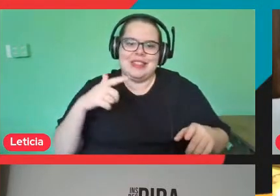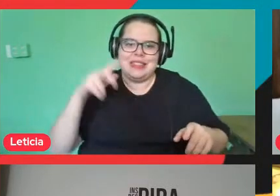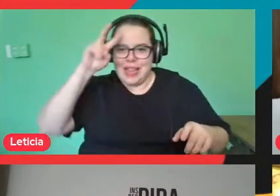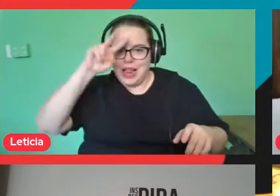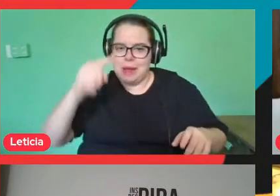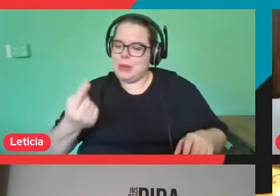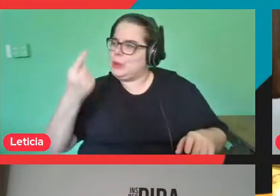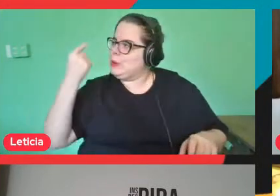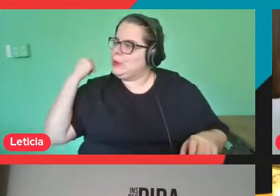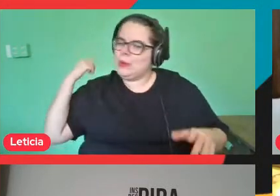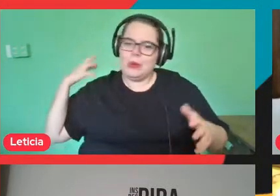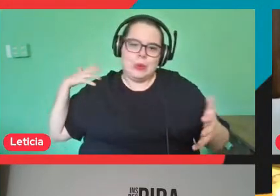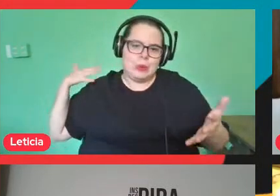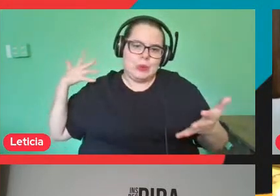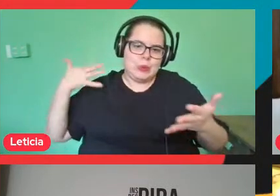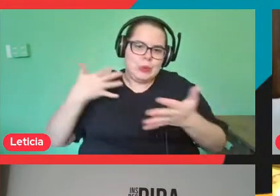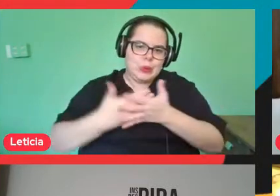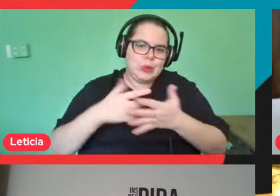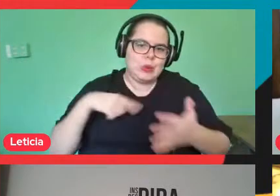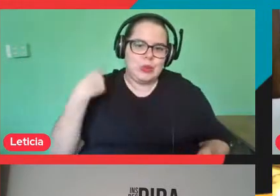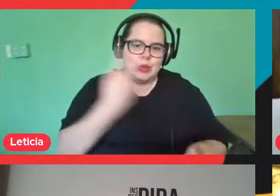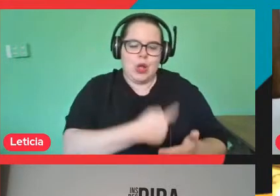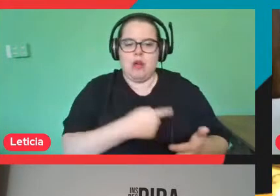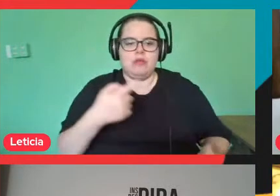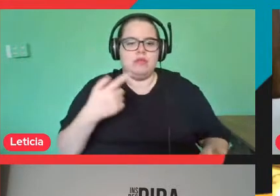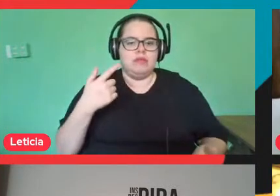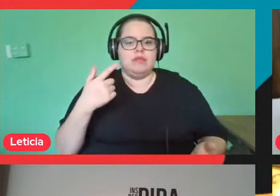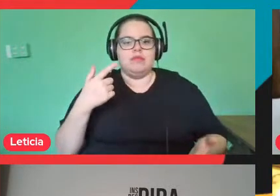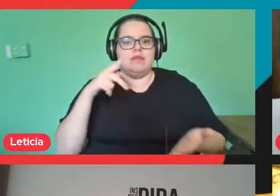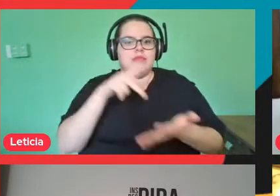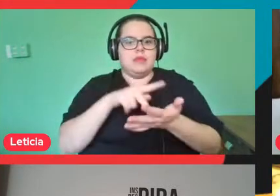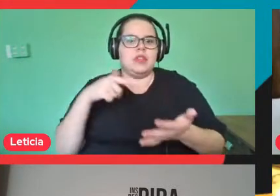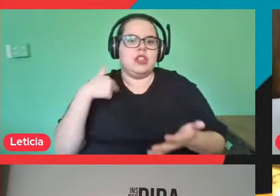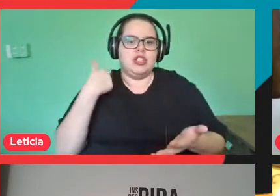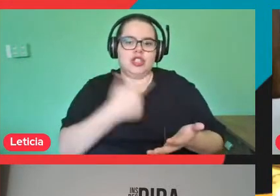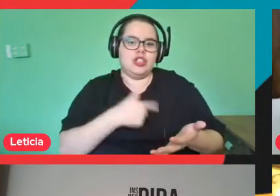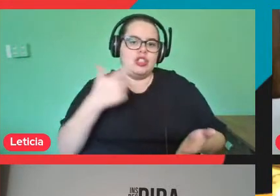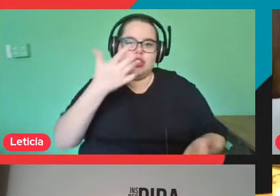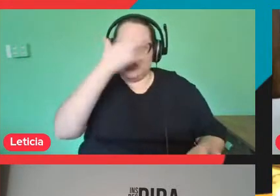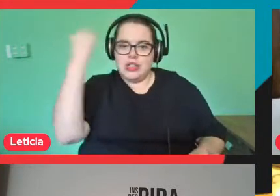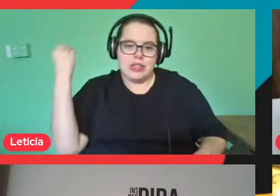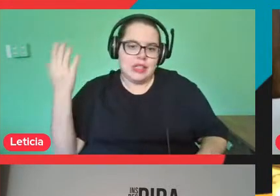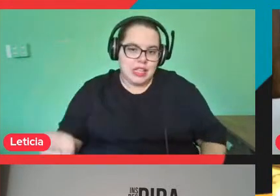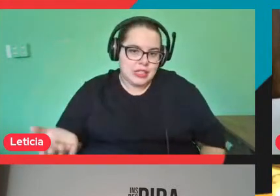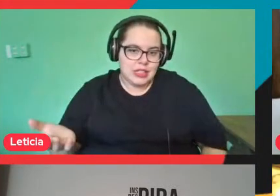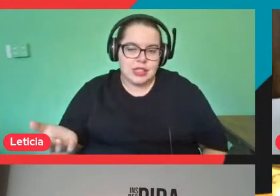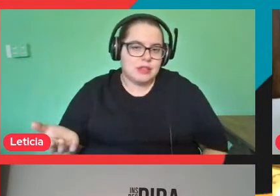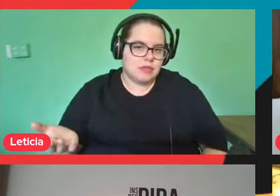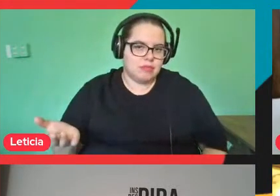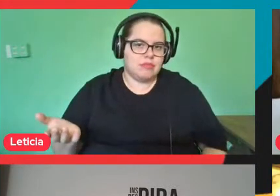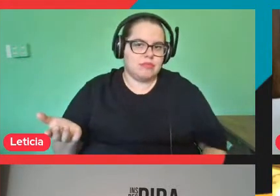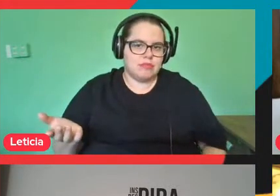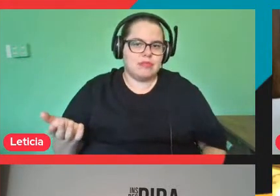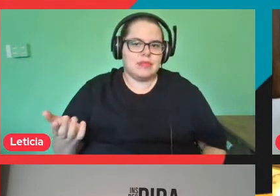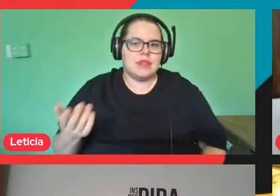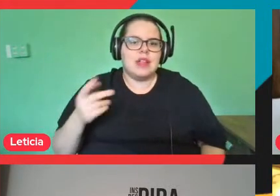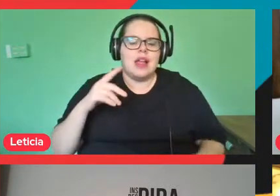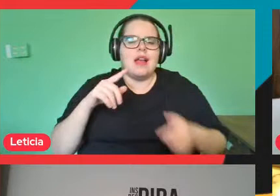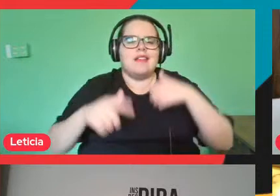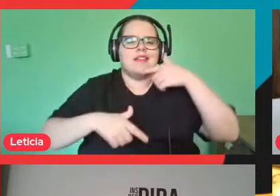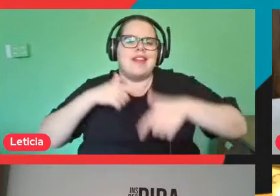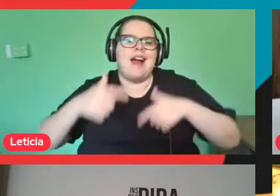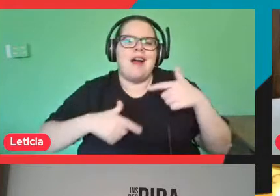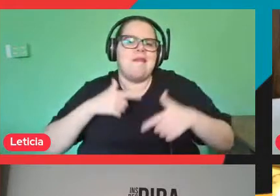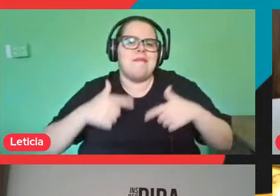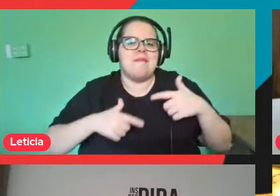antigas versões nossas que até então a gente tinha esquecido, né? Então, é um trabalho